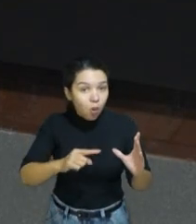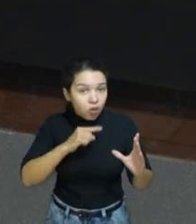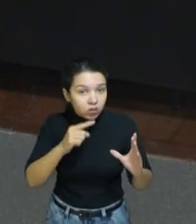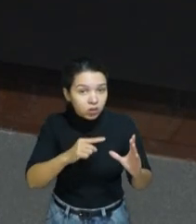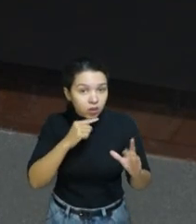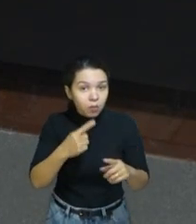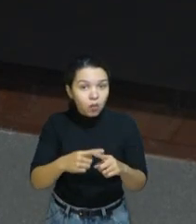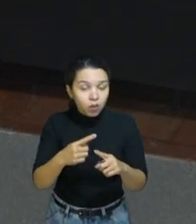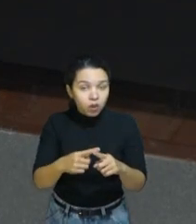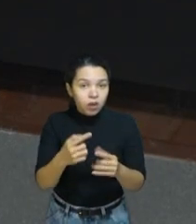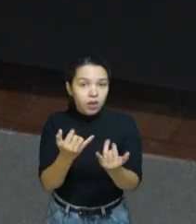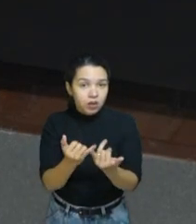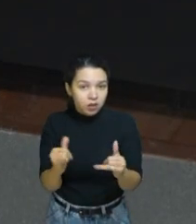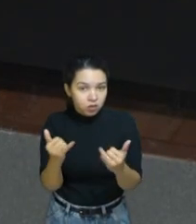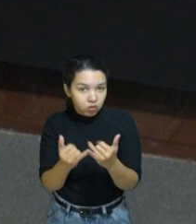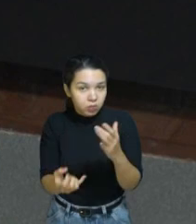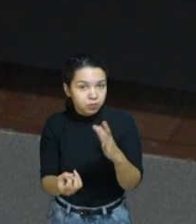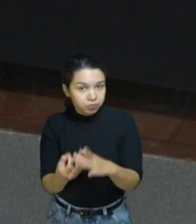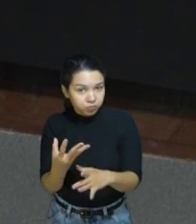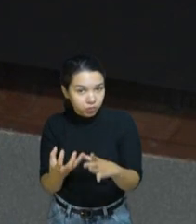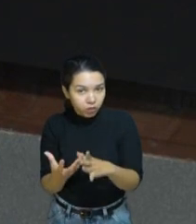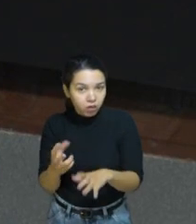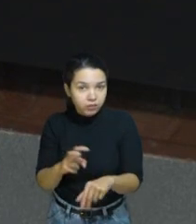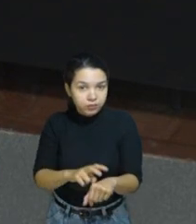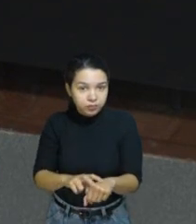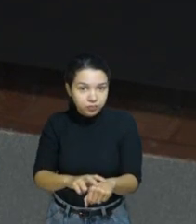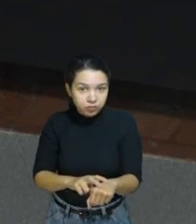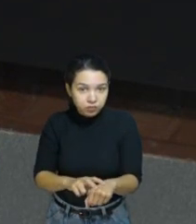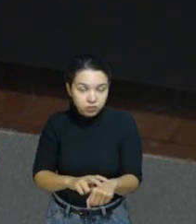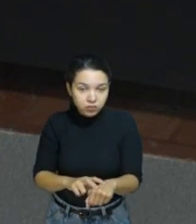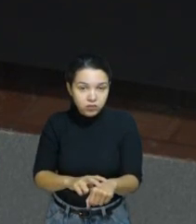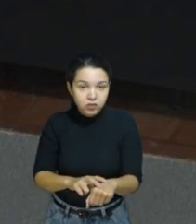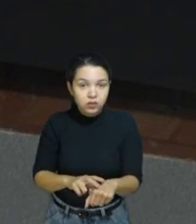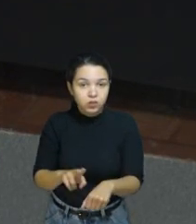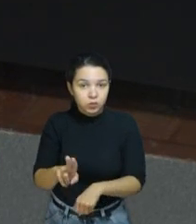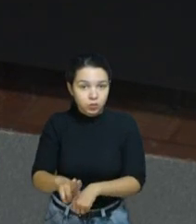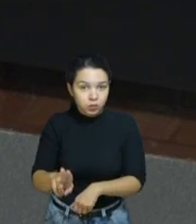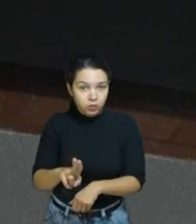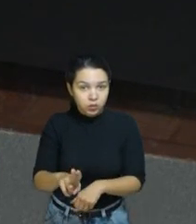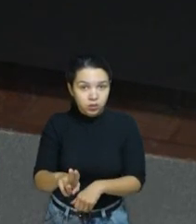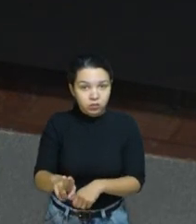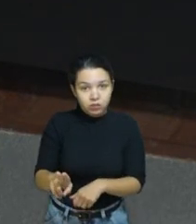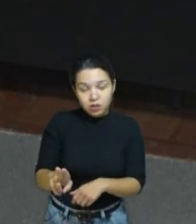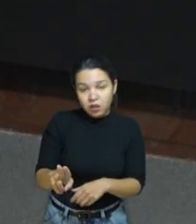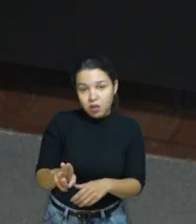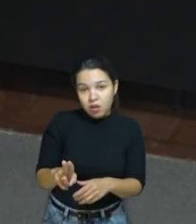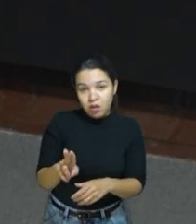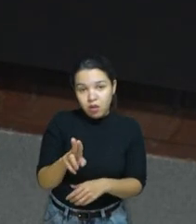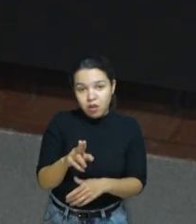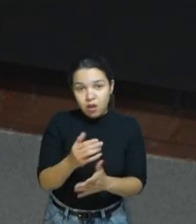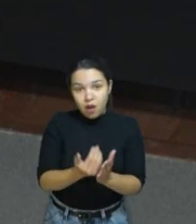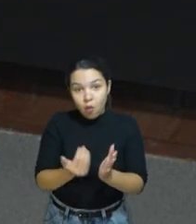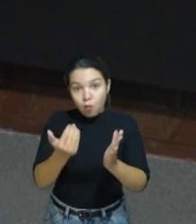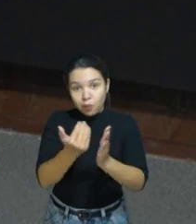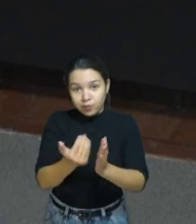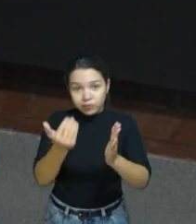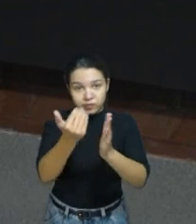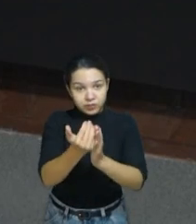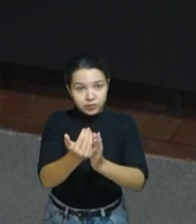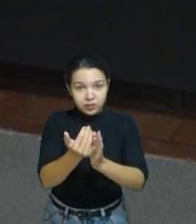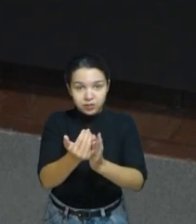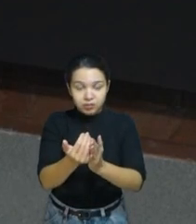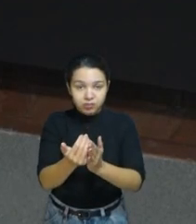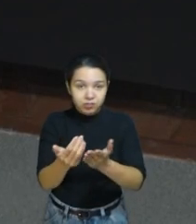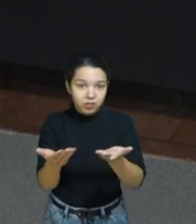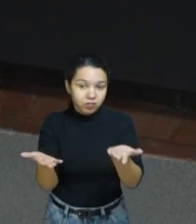energia, a gente está conseguindo produzir bastante energia verde, né? Mas o consumo aumentando, entende?